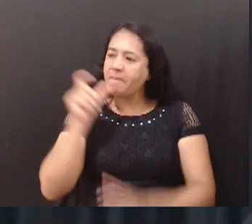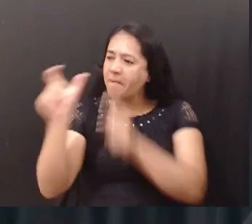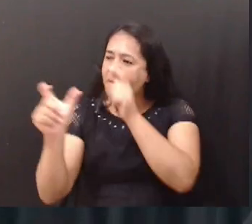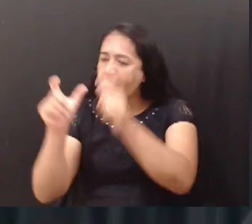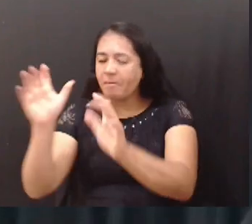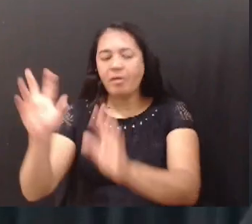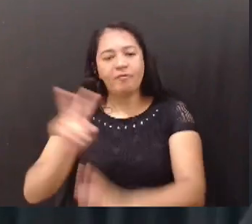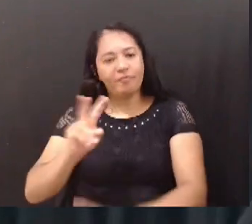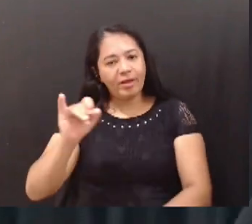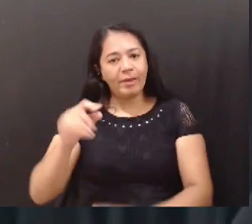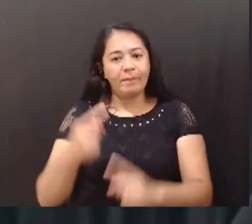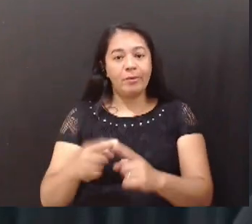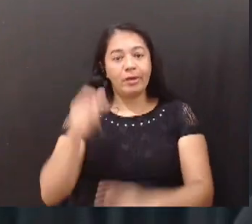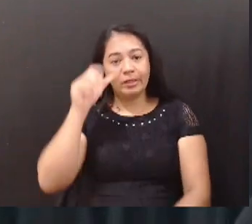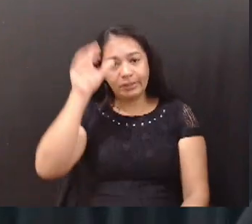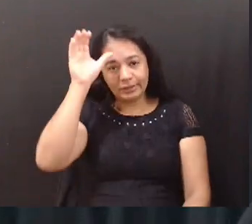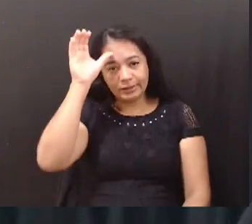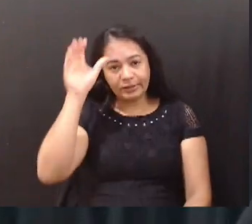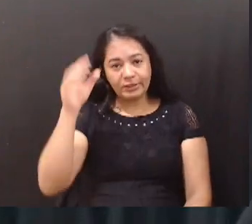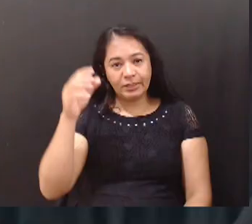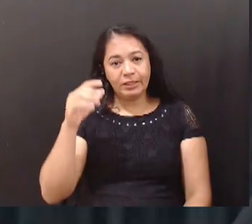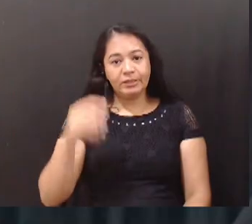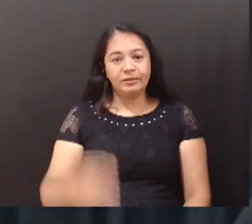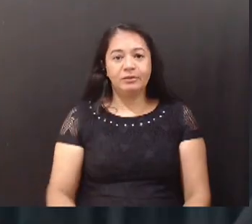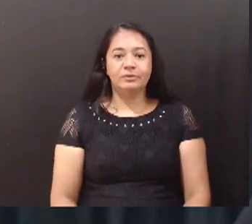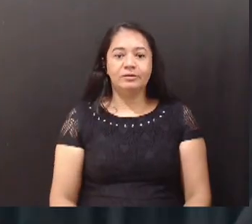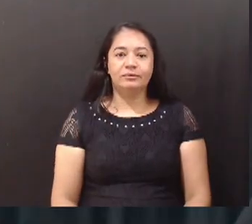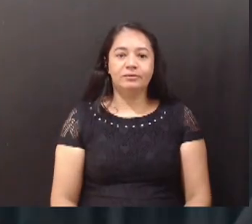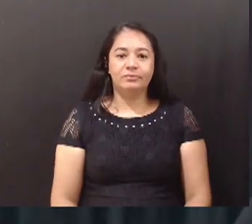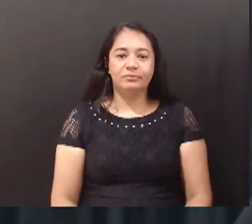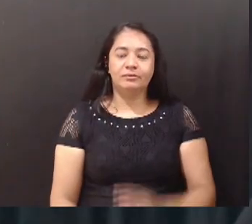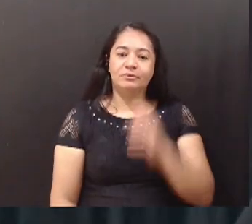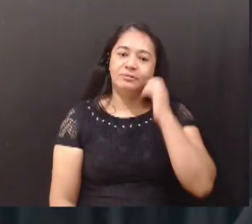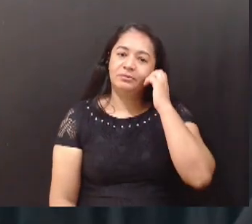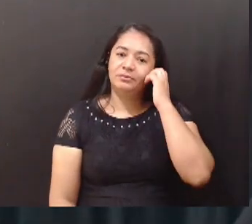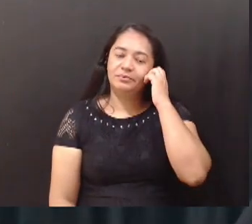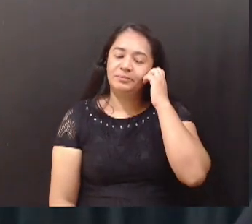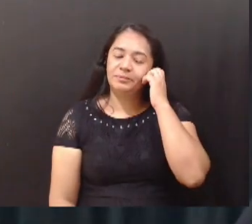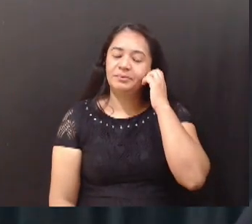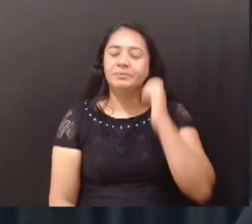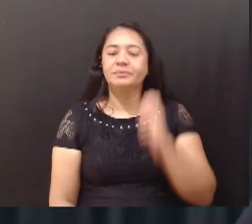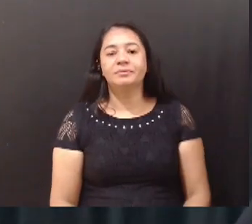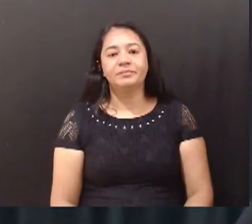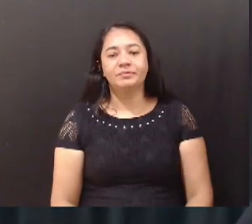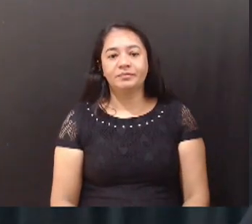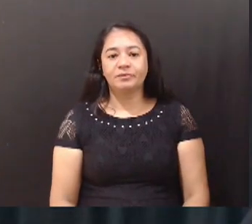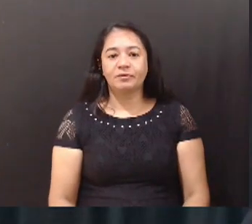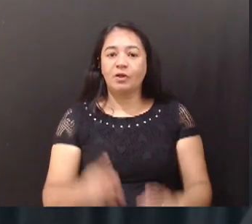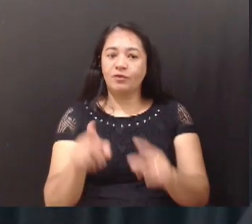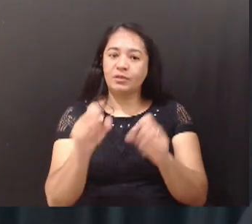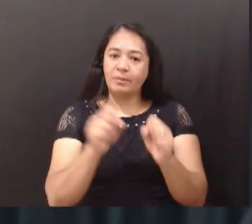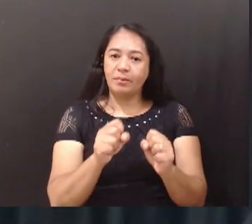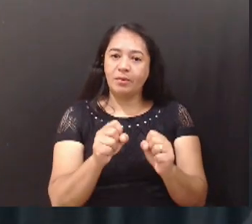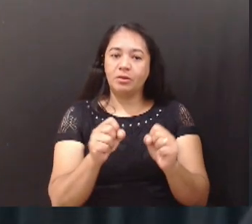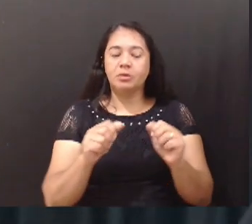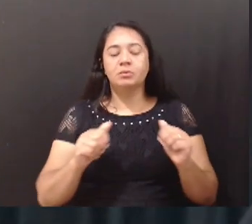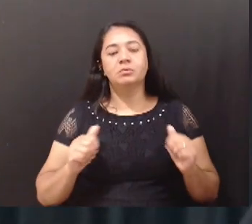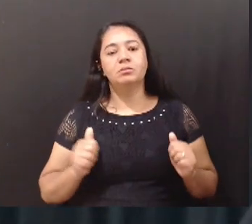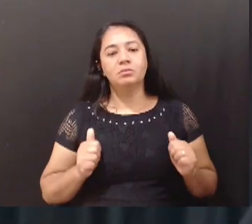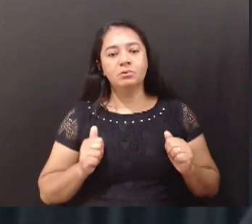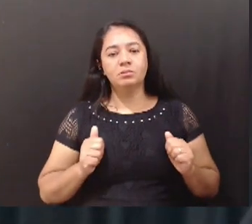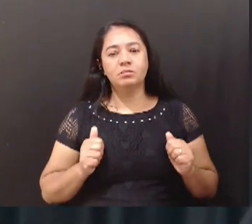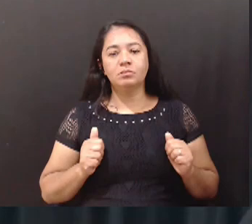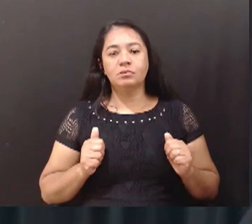pisando no teu calo, ela tá te acionando um gatilho. A gente já fala do gatilho. Você pode congelar, ou seja, fingir que não é com